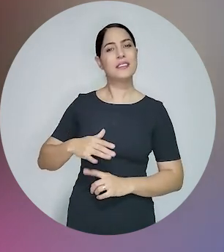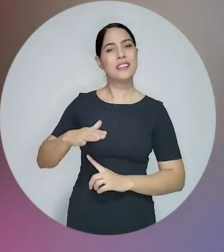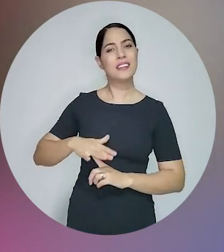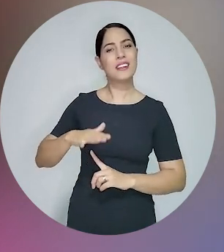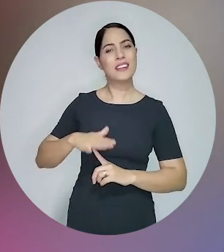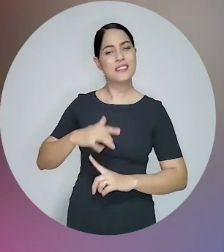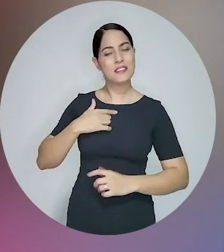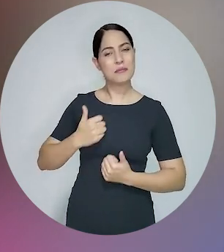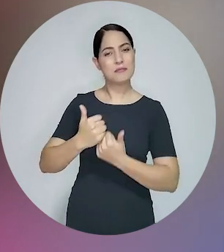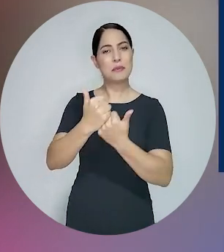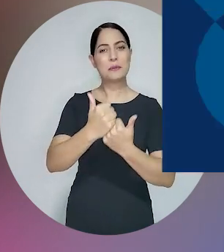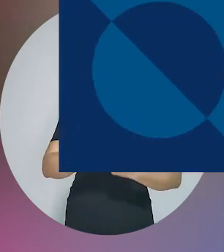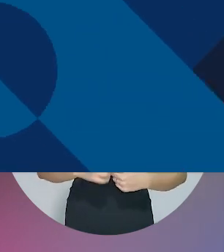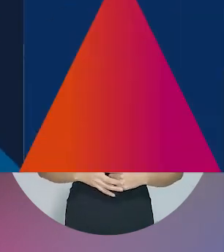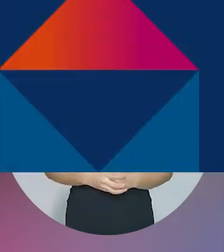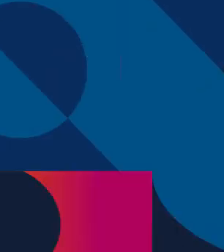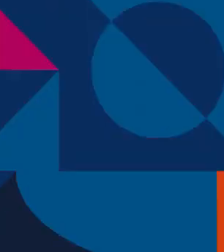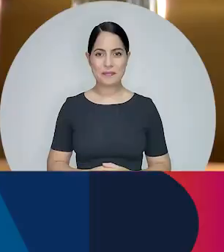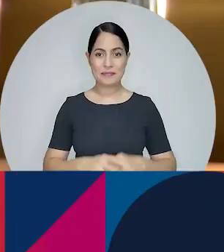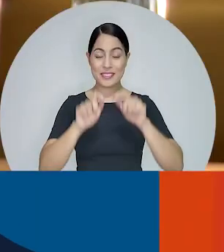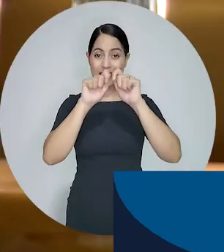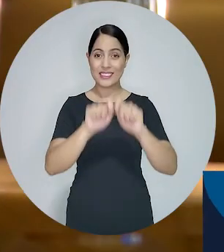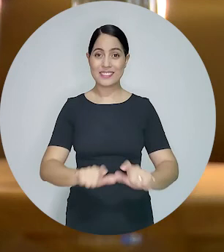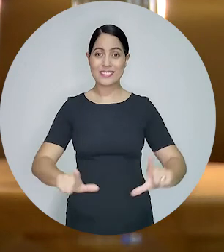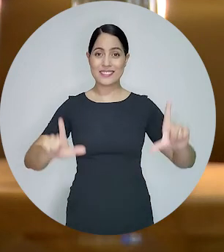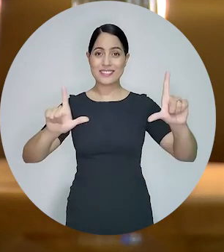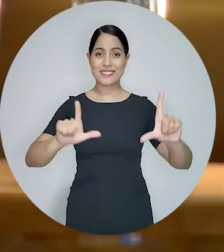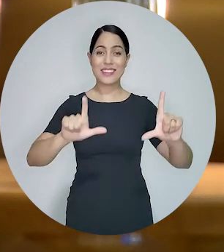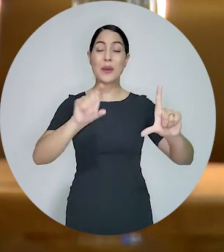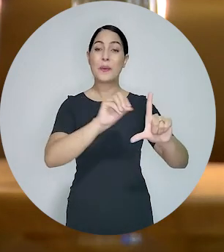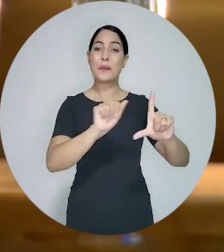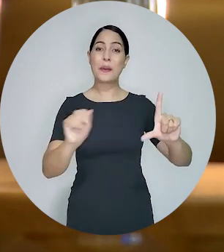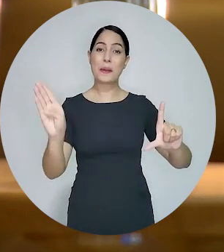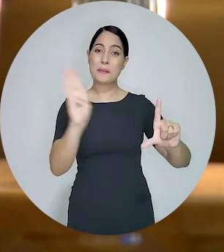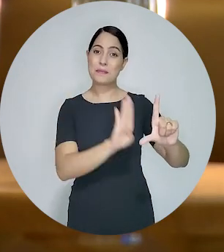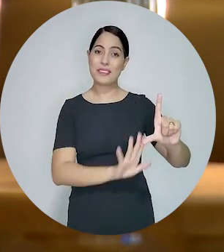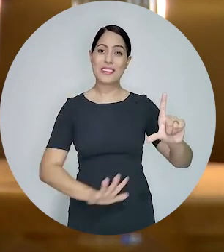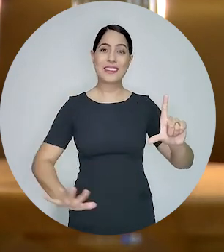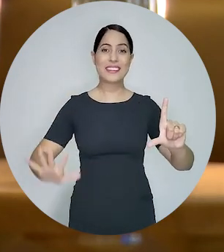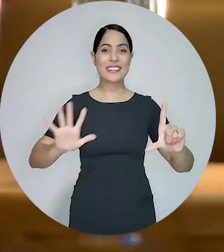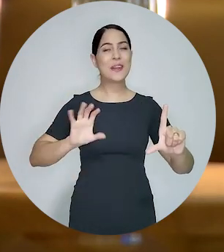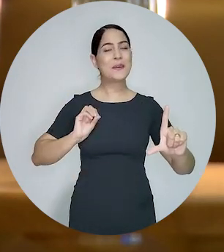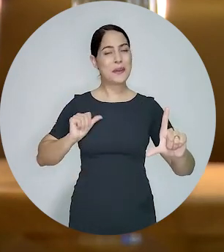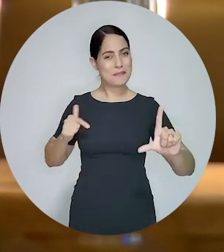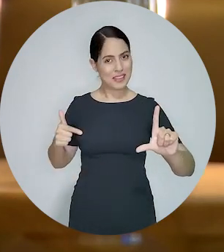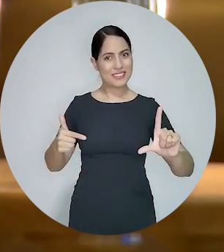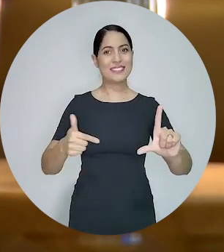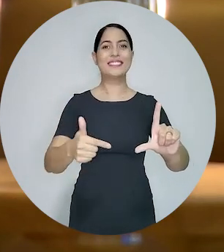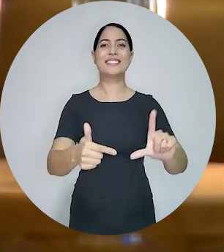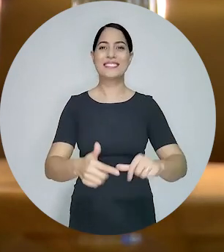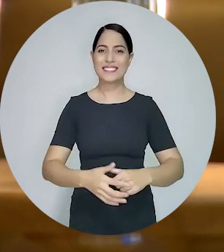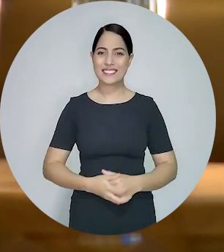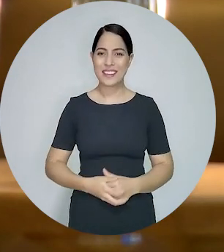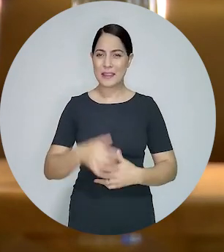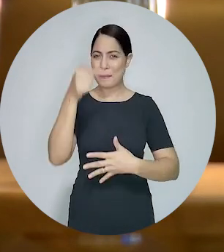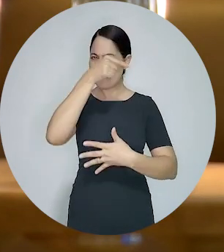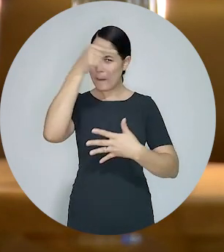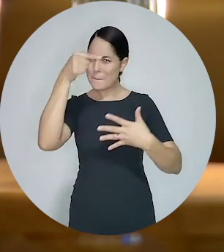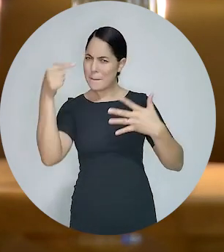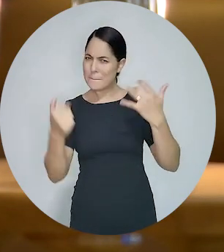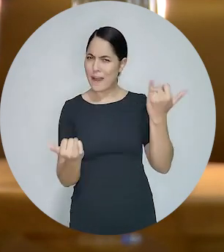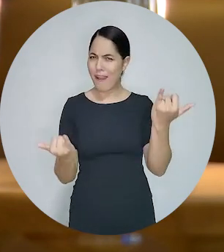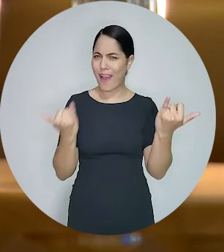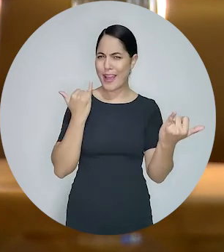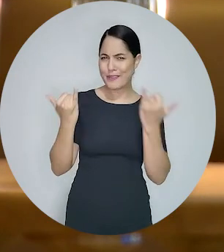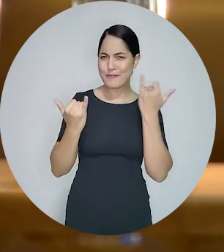podem contar comigo para tudo. Este programa é mais uma produção da Ordem dos Advogados do Brasil. Aqui você